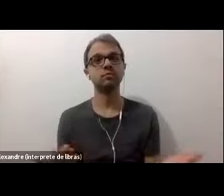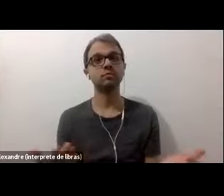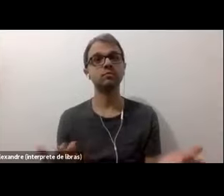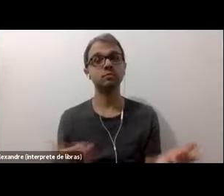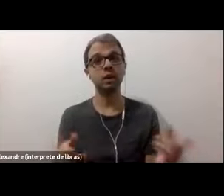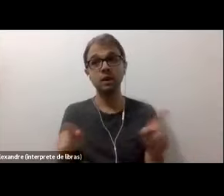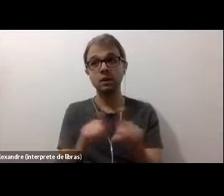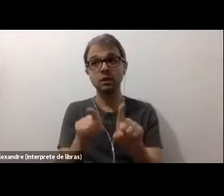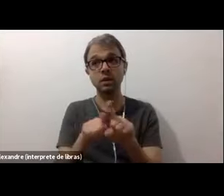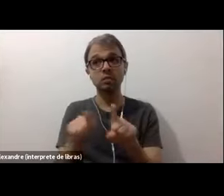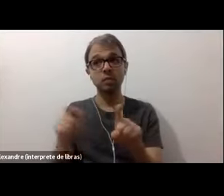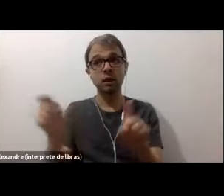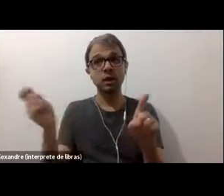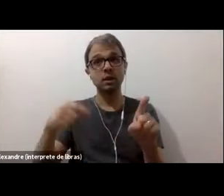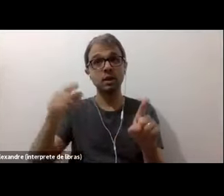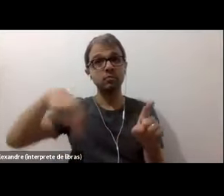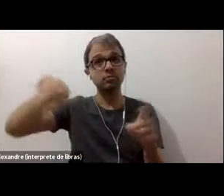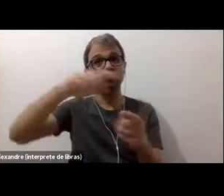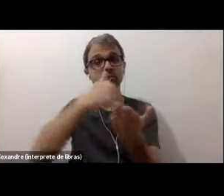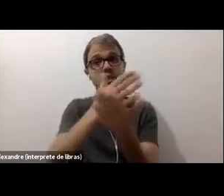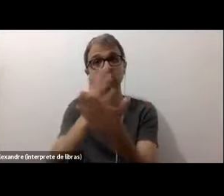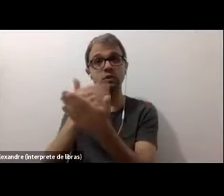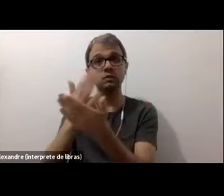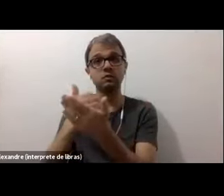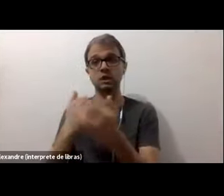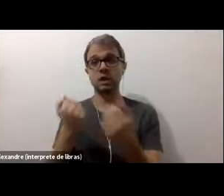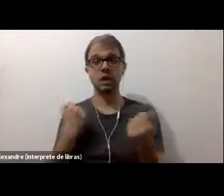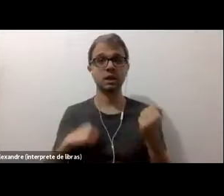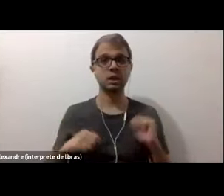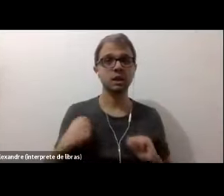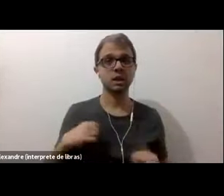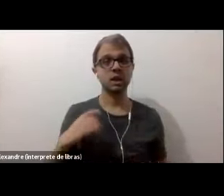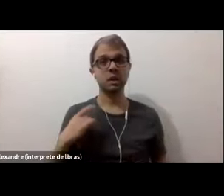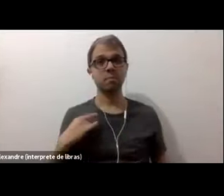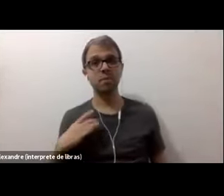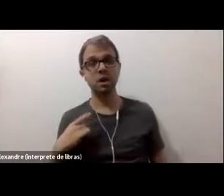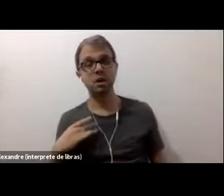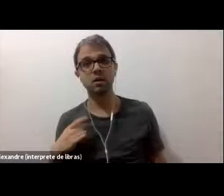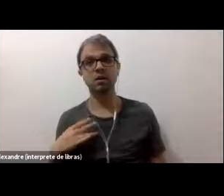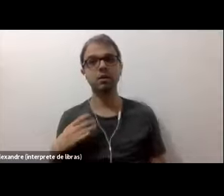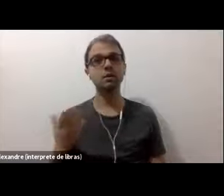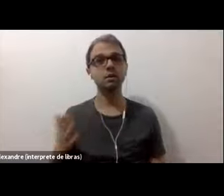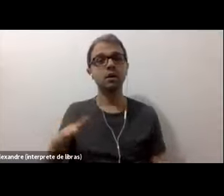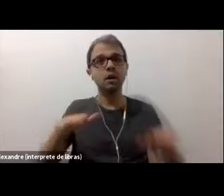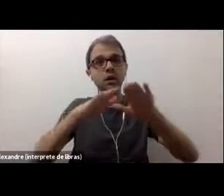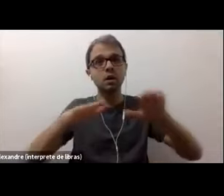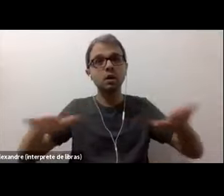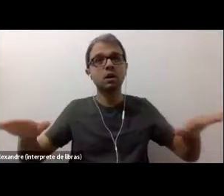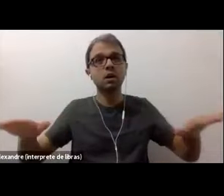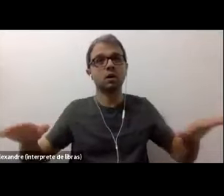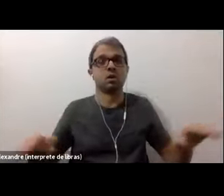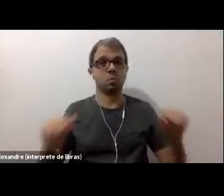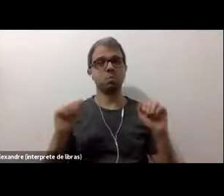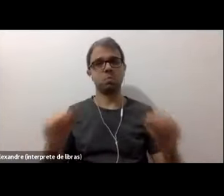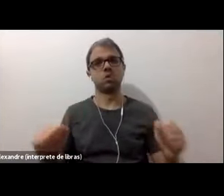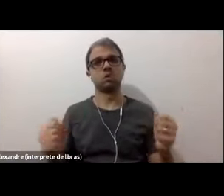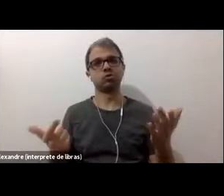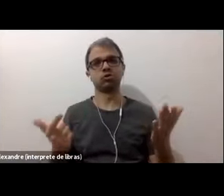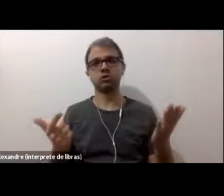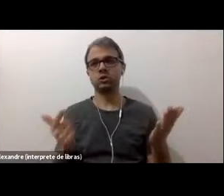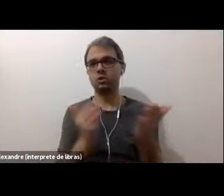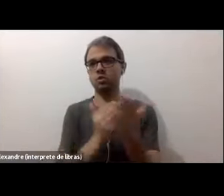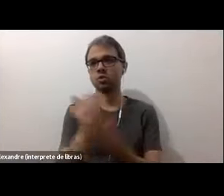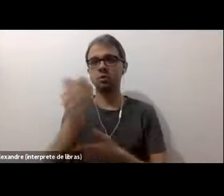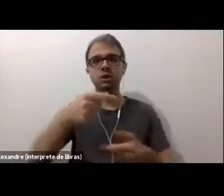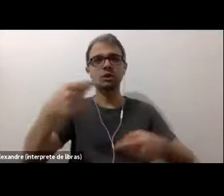dividem os anseios, os medos, as conversas. As crianças pequenas podem mostrar algo novo que tem, é um ponto